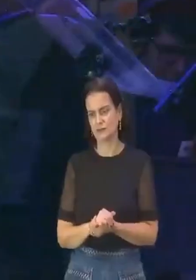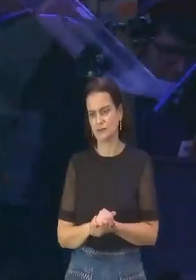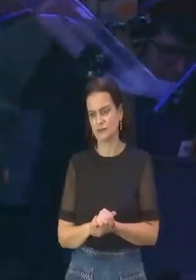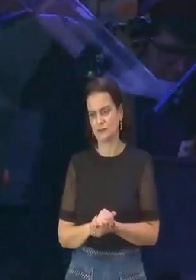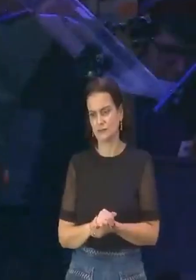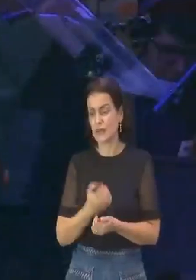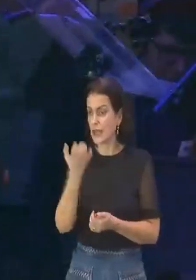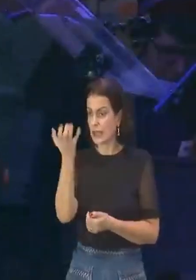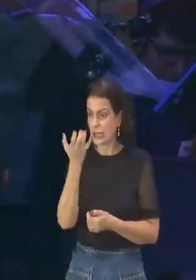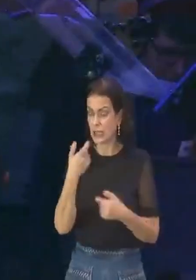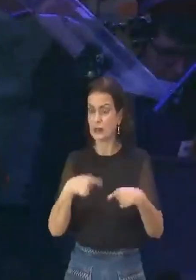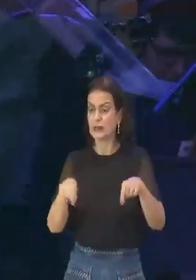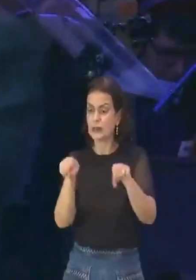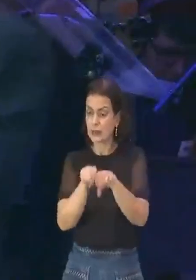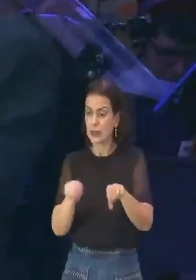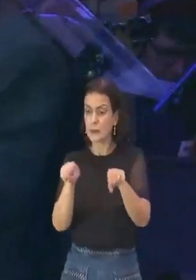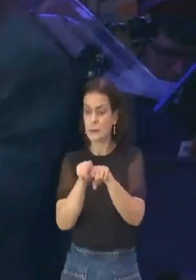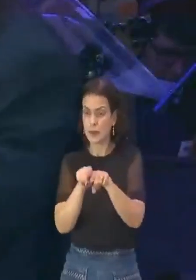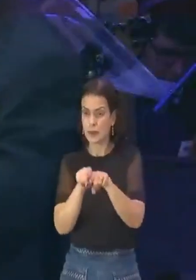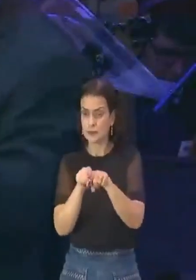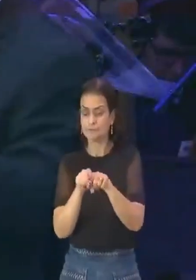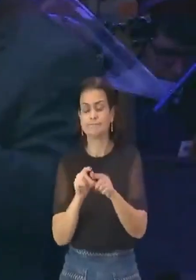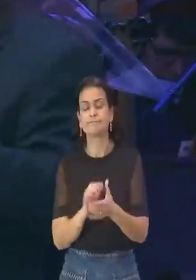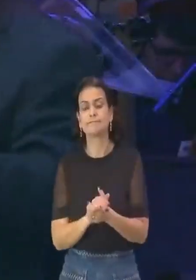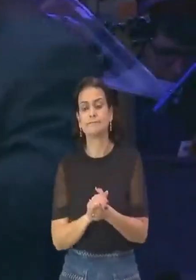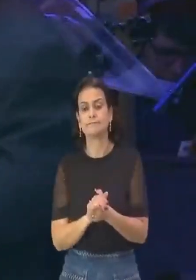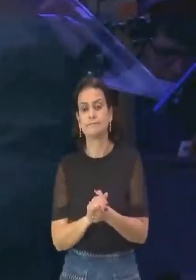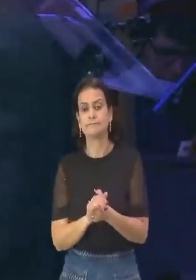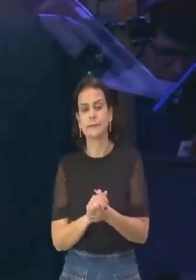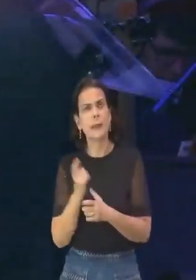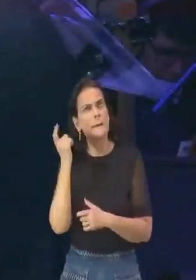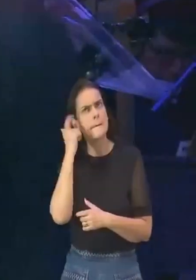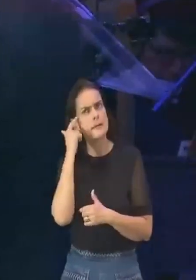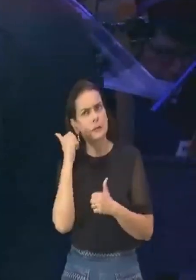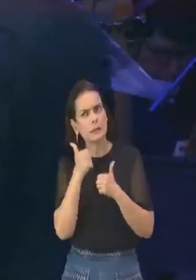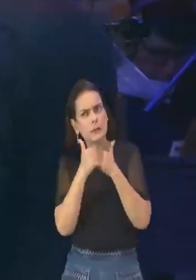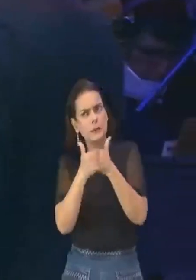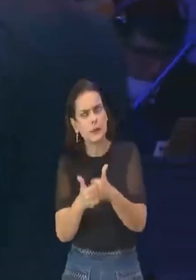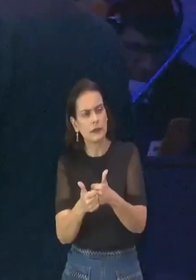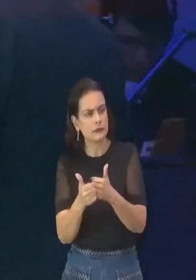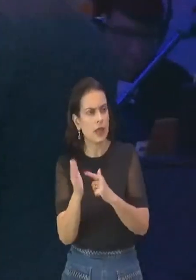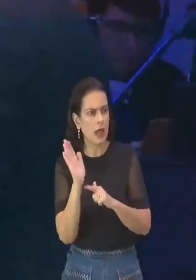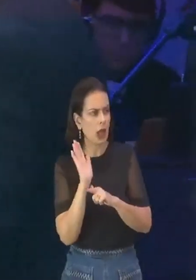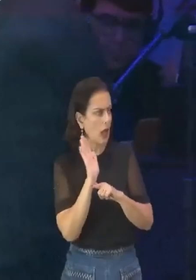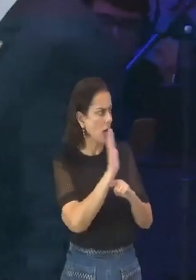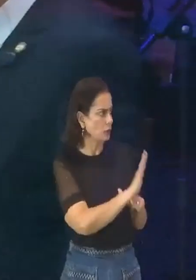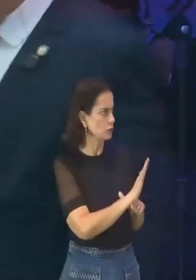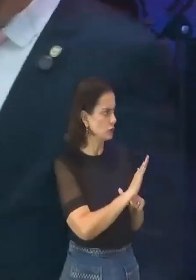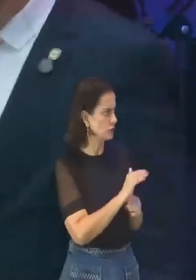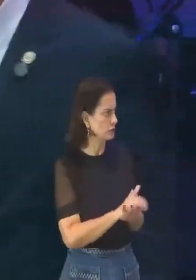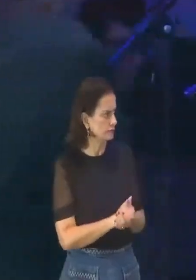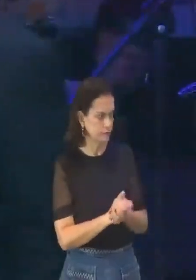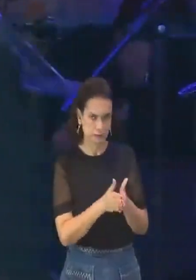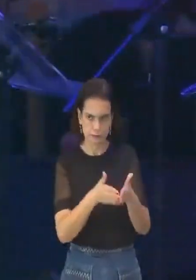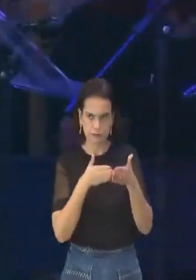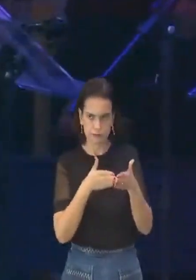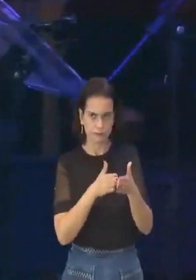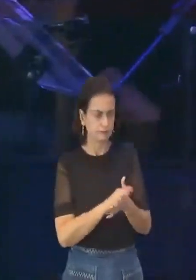Quero que você me acompanhe no seguinte pensamento. Podem me ajudar aqui, por gentileza?